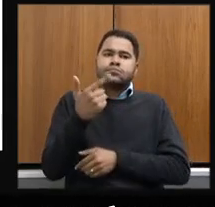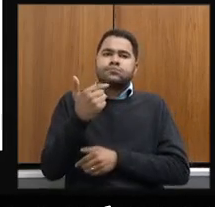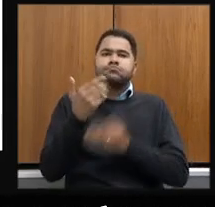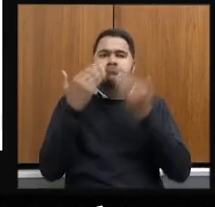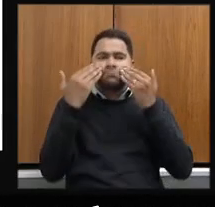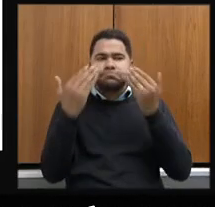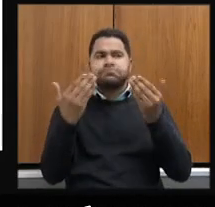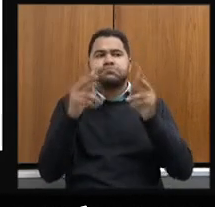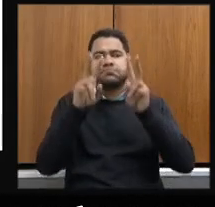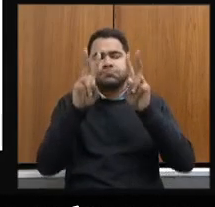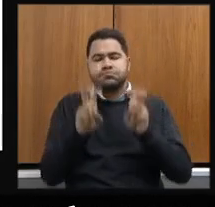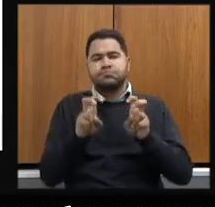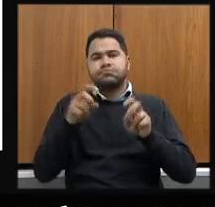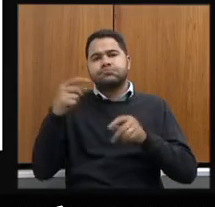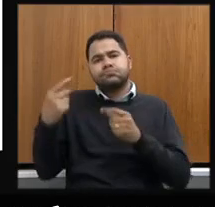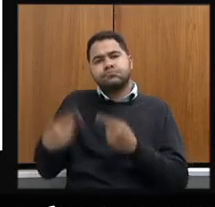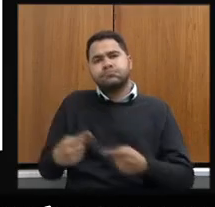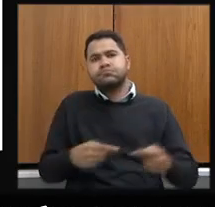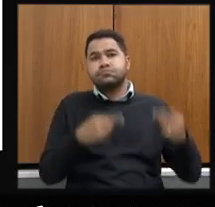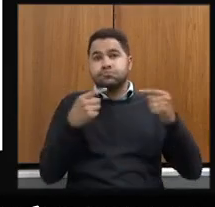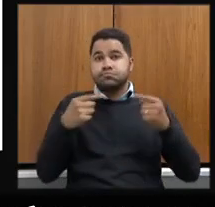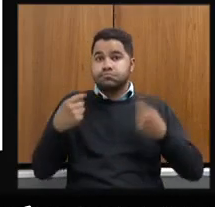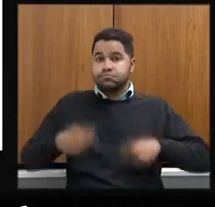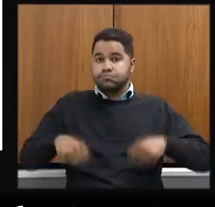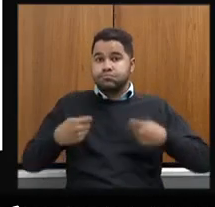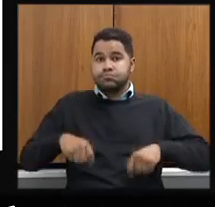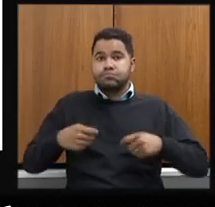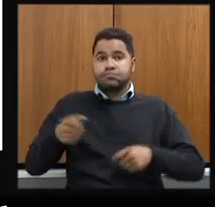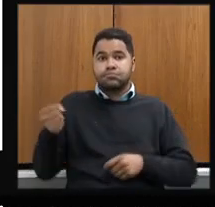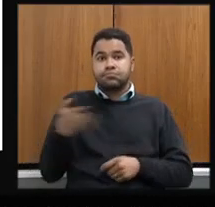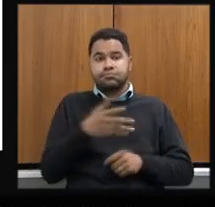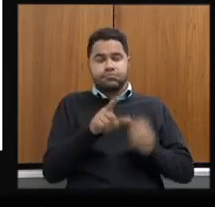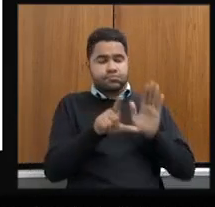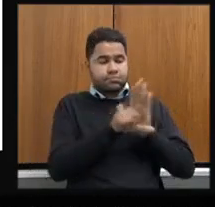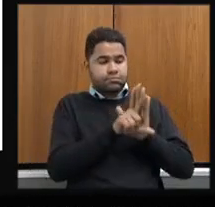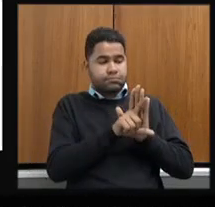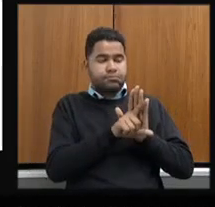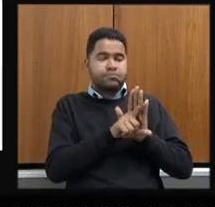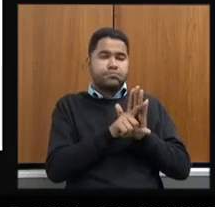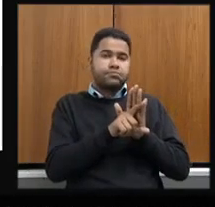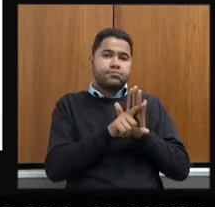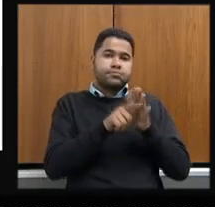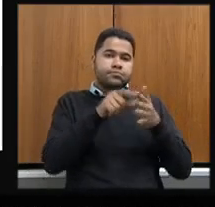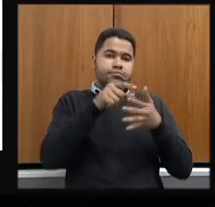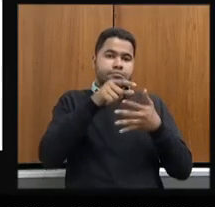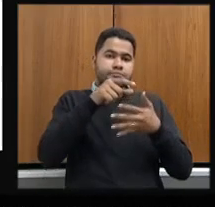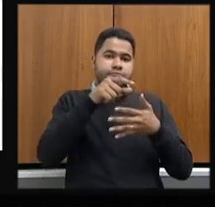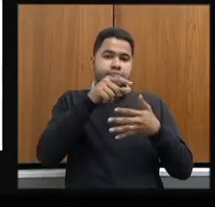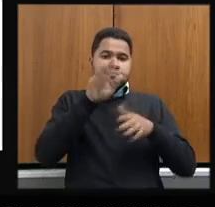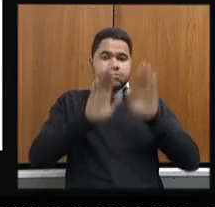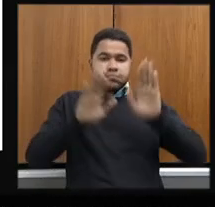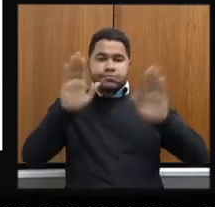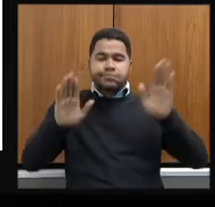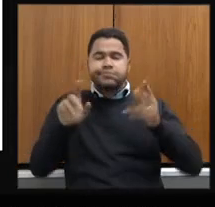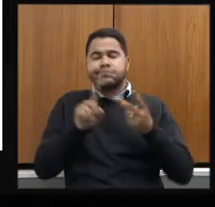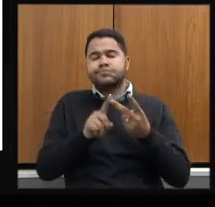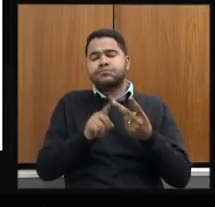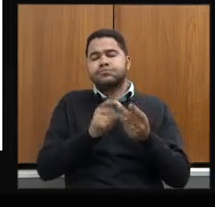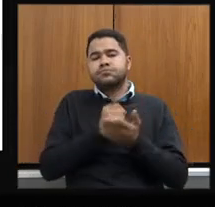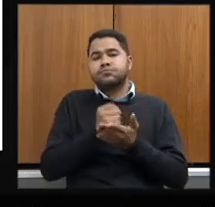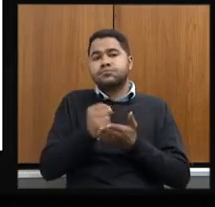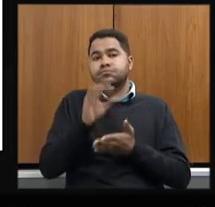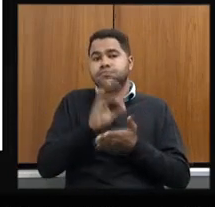temáticas para discutir essas ações necessárias à implementação a licitações contratos no estado tivemos a estruturação